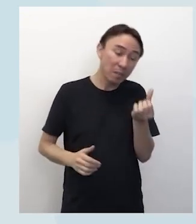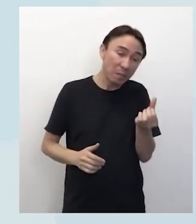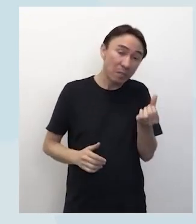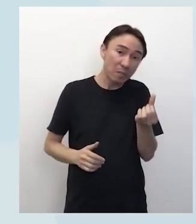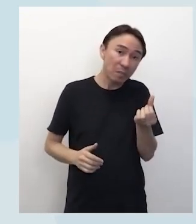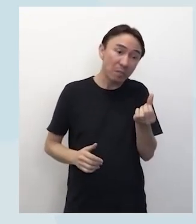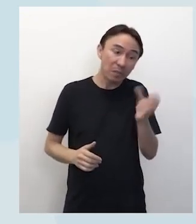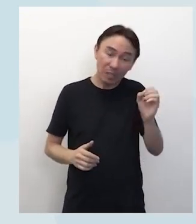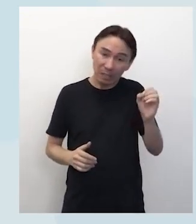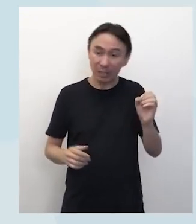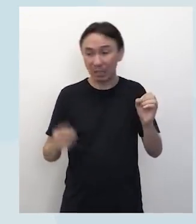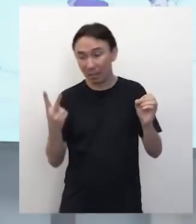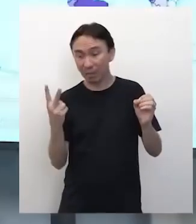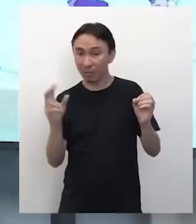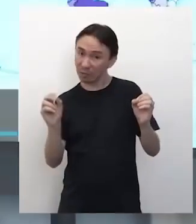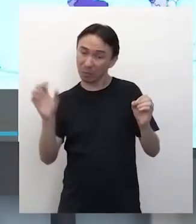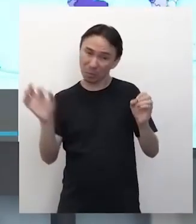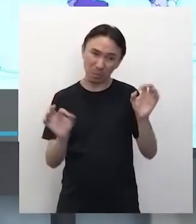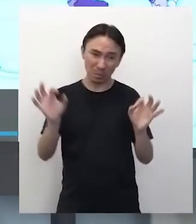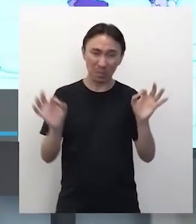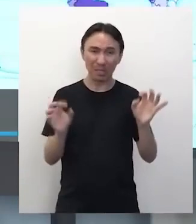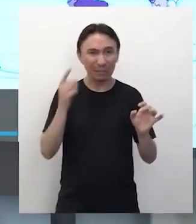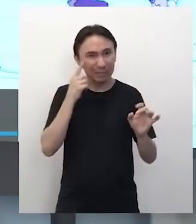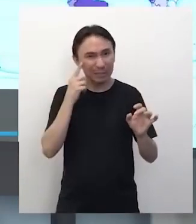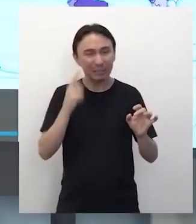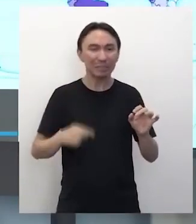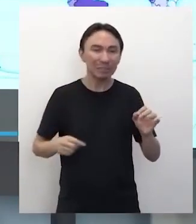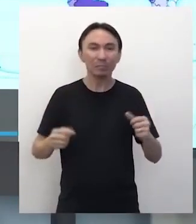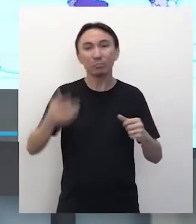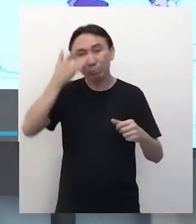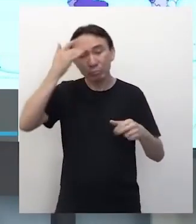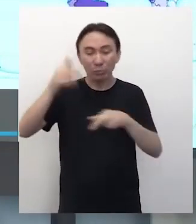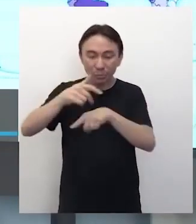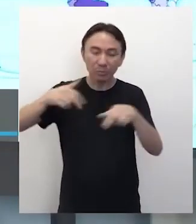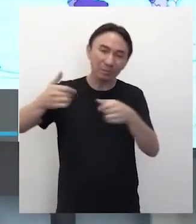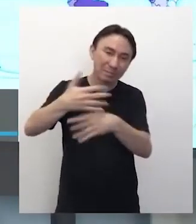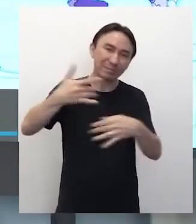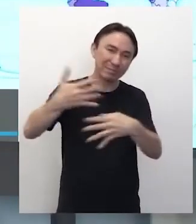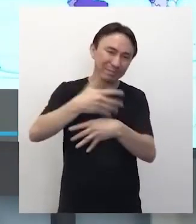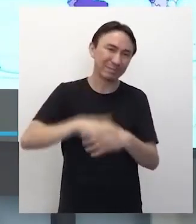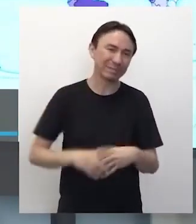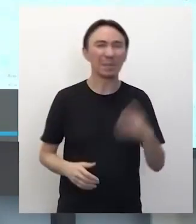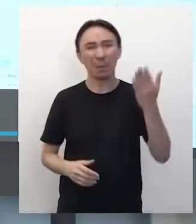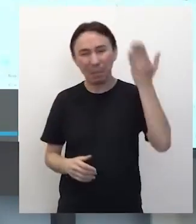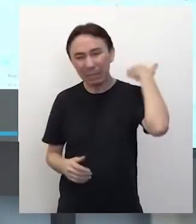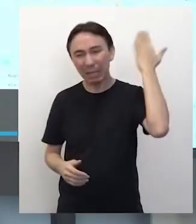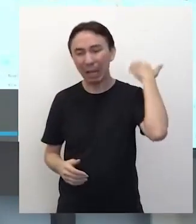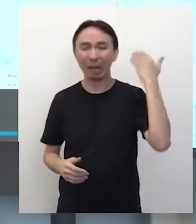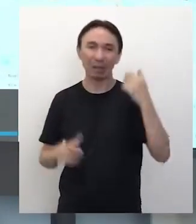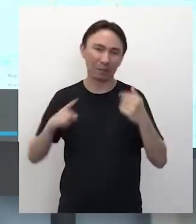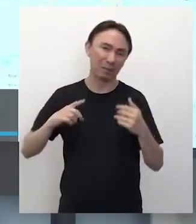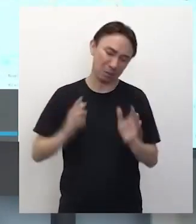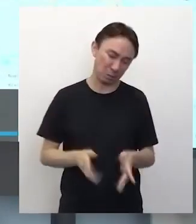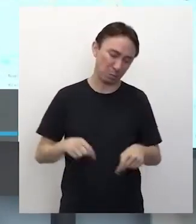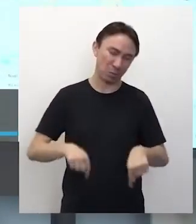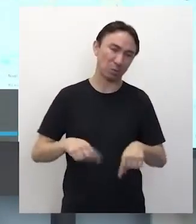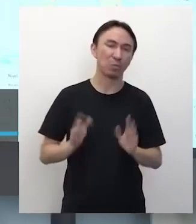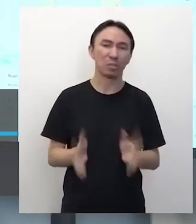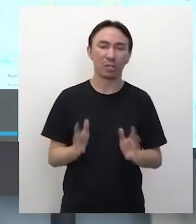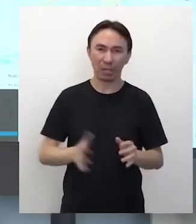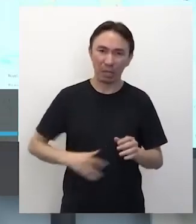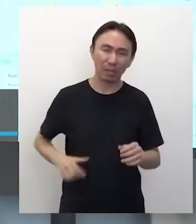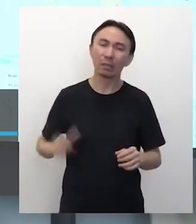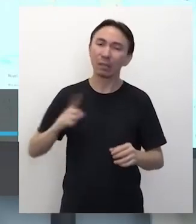60%, né, dessa população urbana. Né? A gente sabe que o Brasil passou por uma fase de industrialização na década de